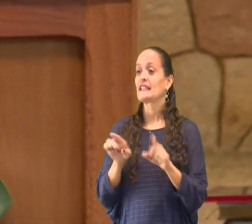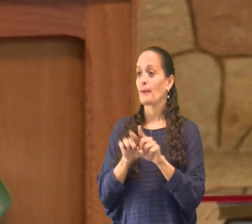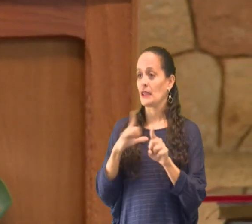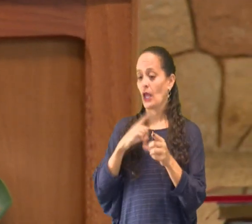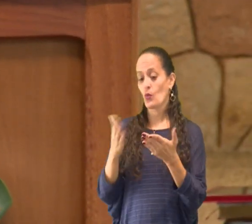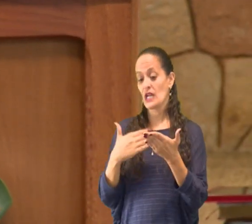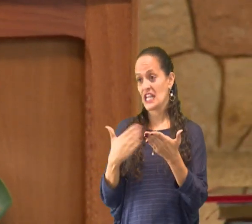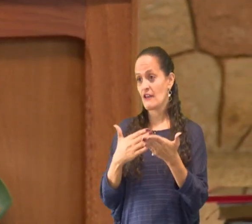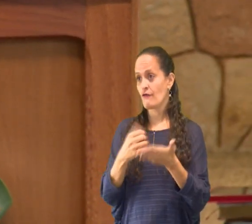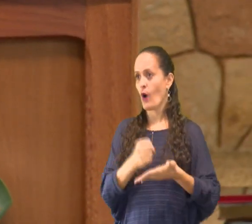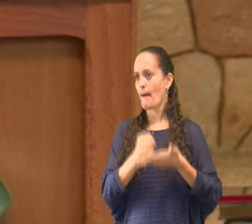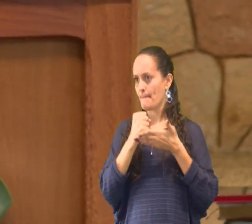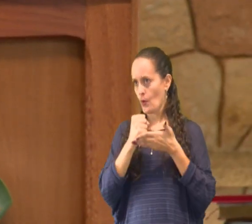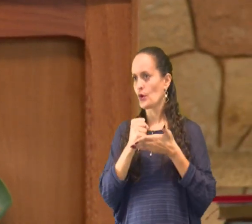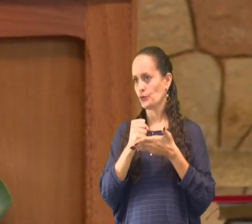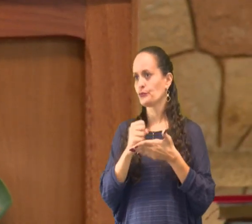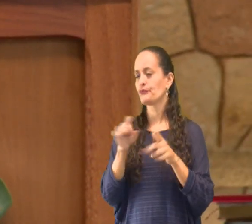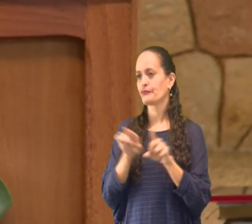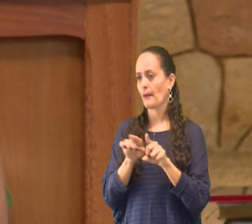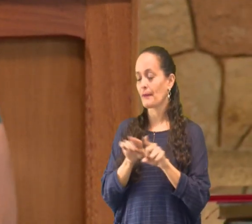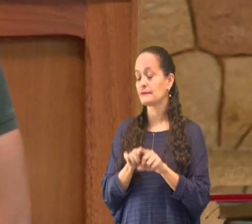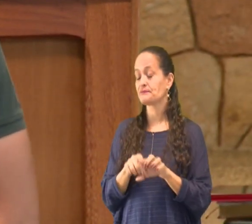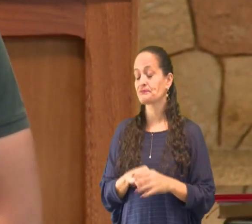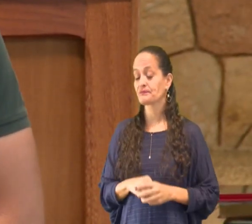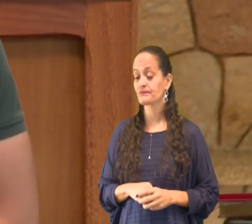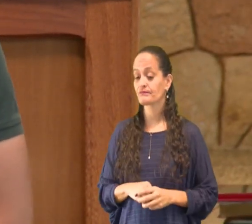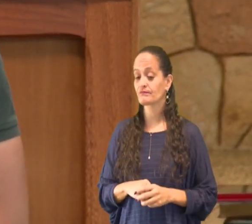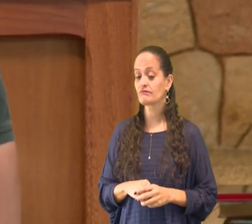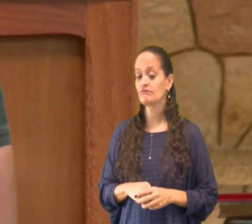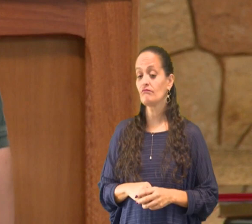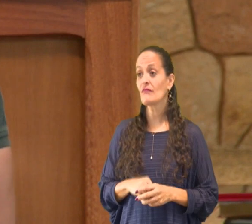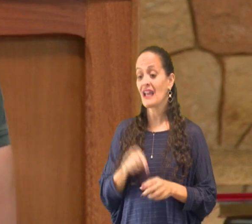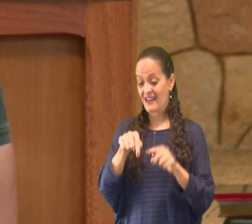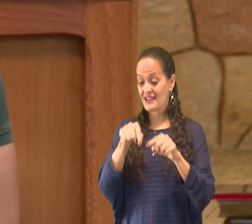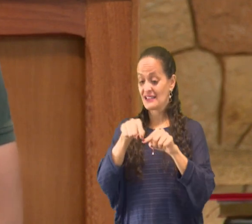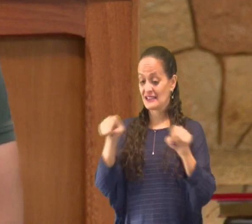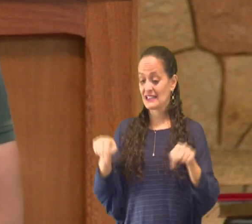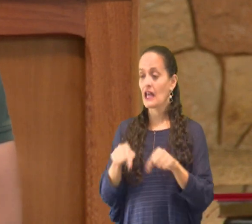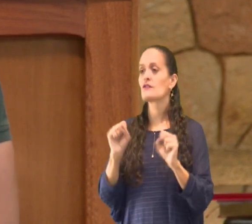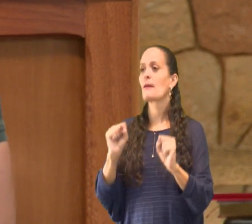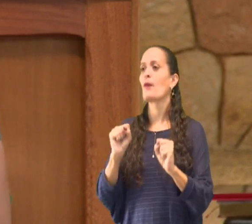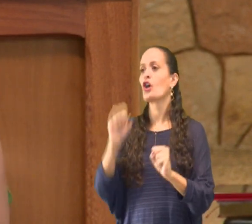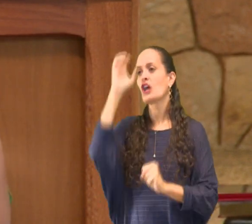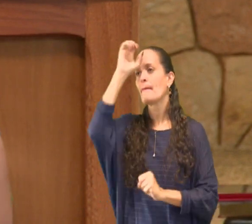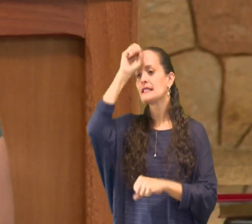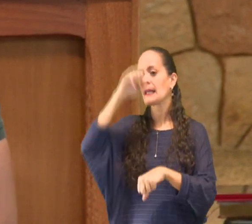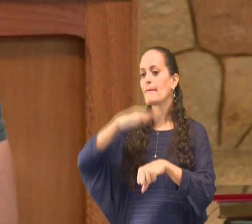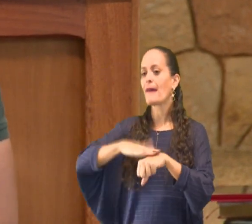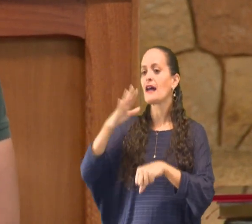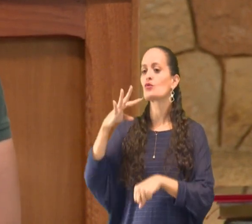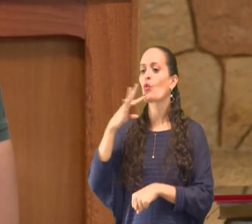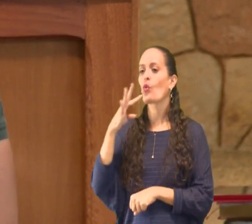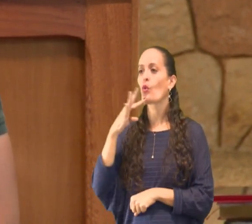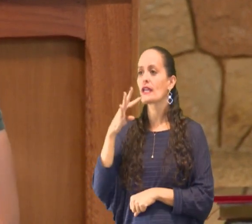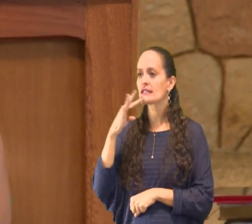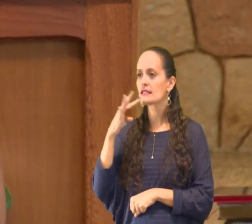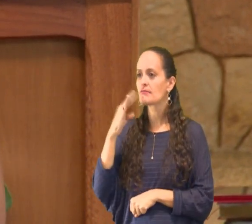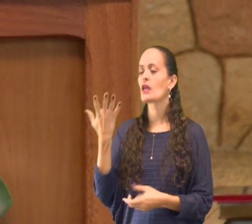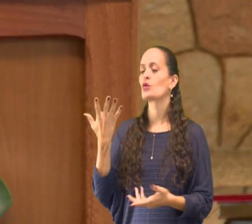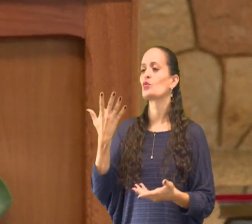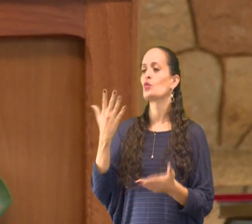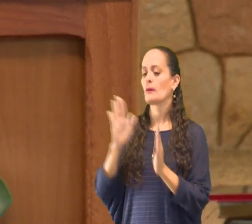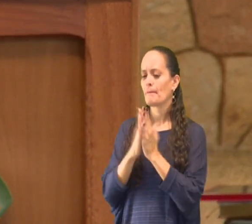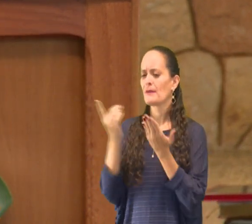Sistemática, de Alistair McGrath, e nessa classe você vai poder aprender muito mais sobre o conhecimento bíblico, como a Bíblia